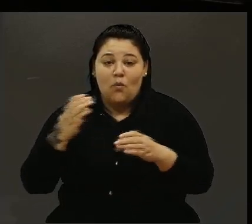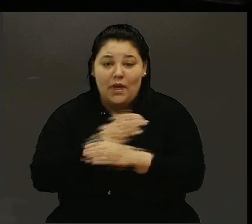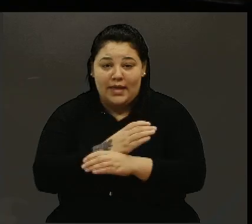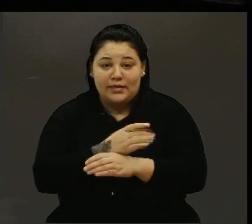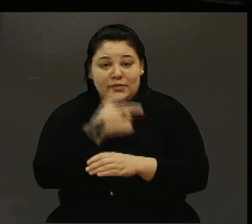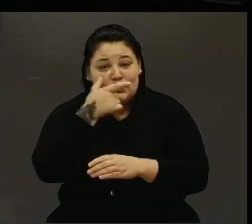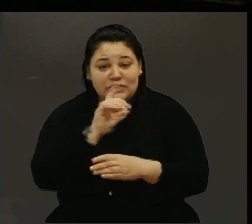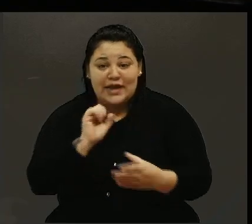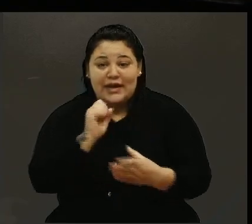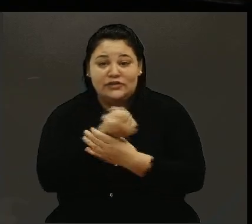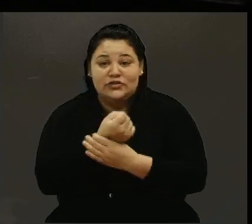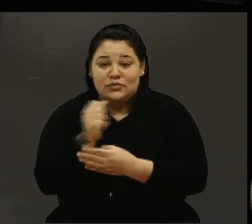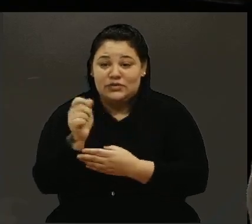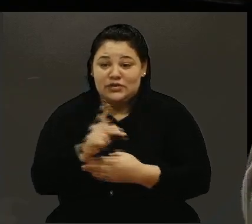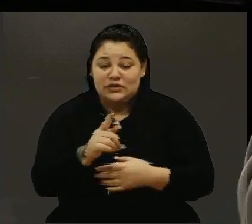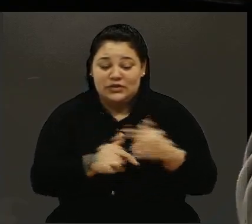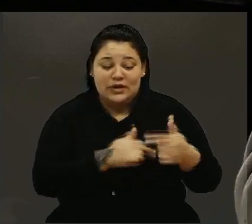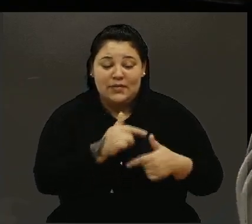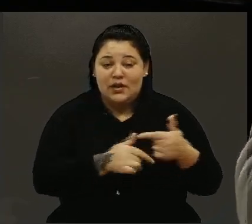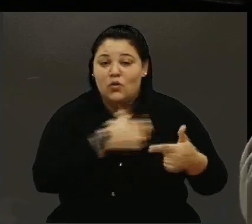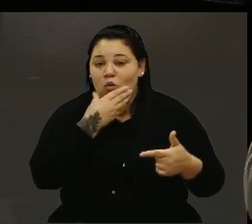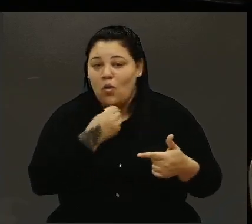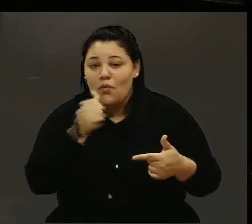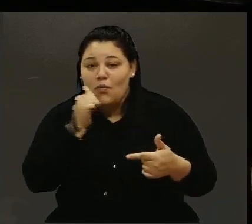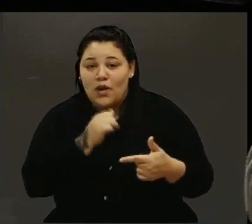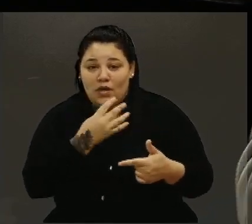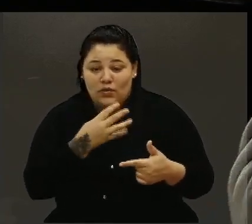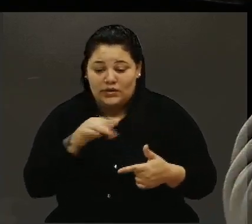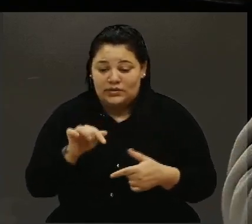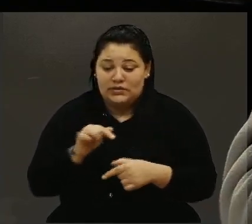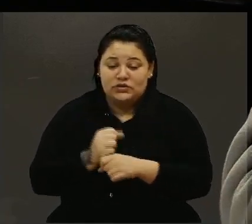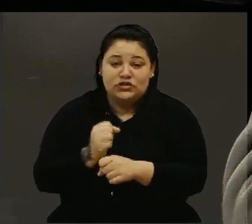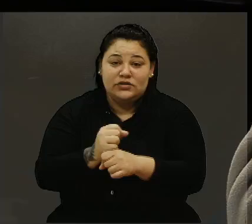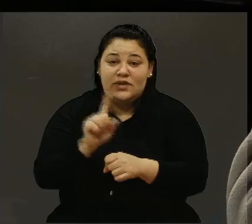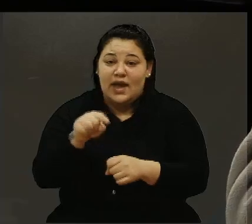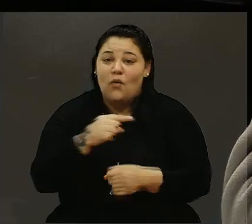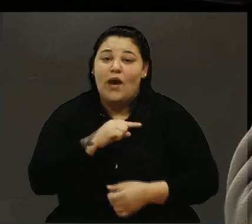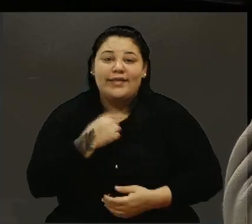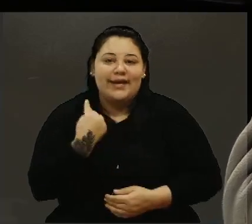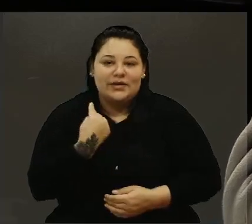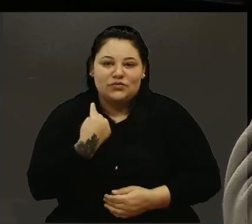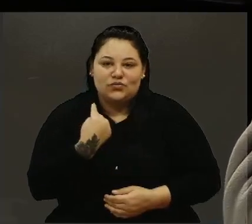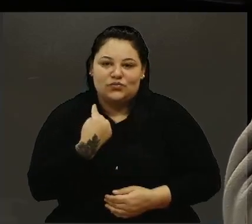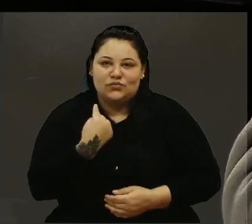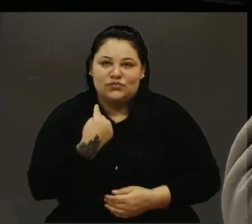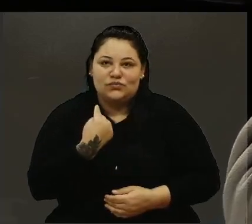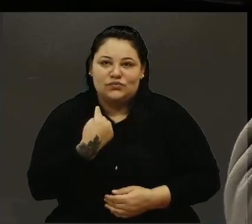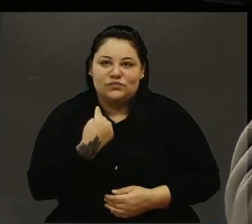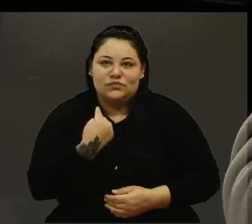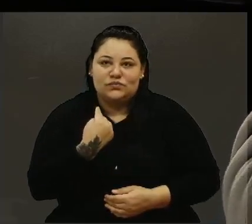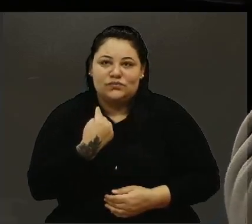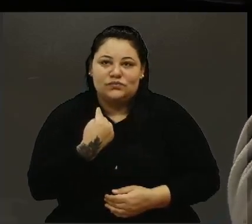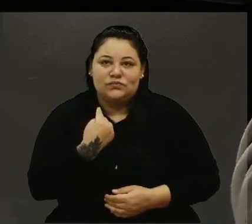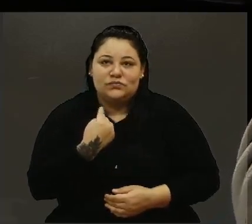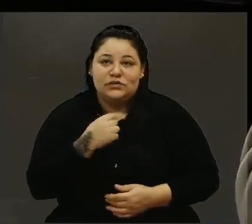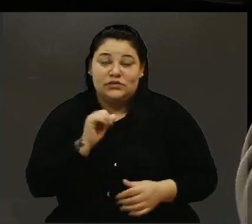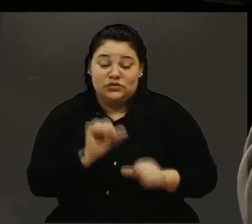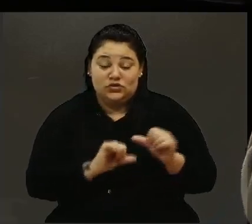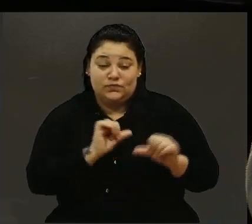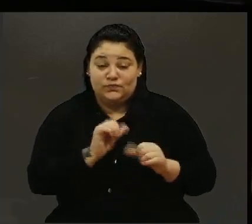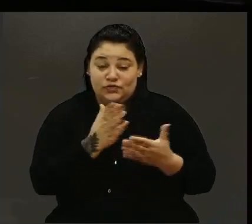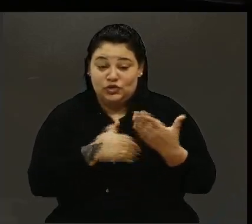a aposentadoria do trabalhador e da trabalhadora em 47 anos, é um atraso e acaba por transferir